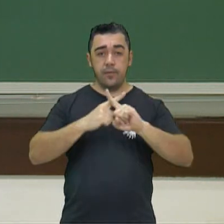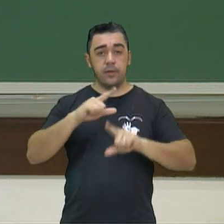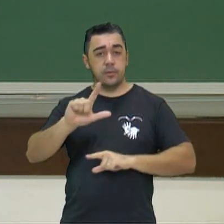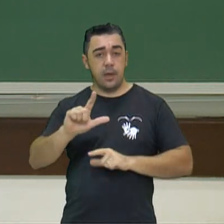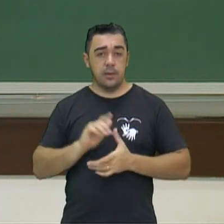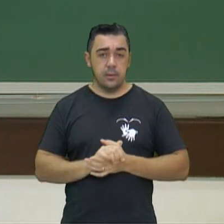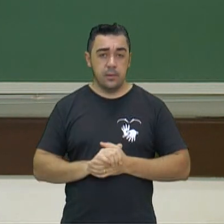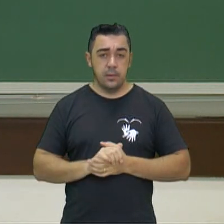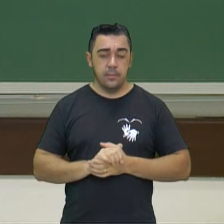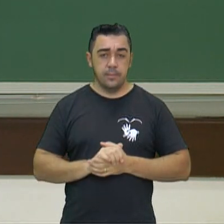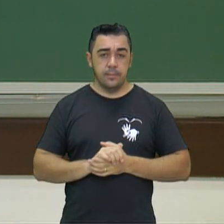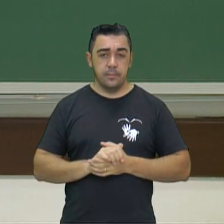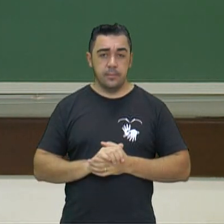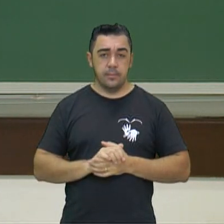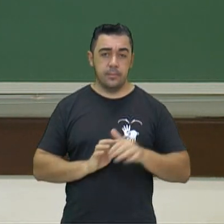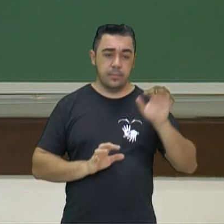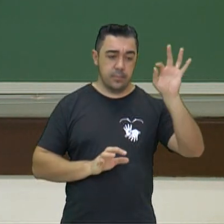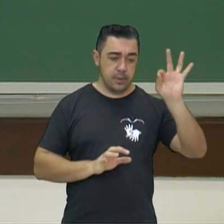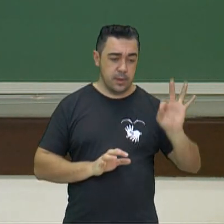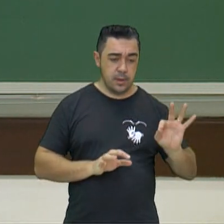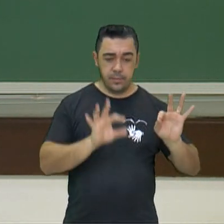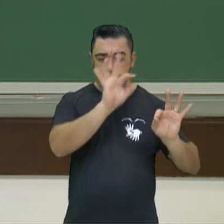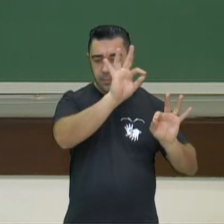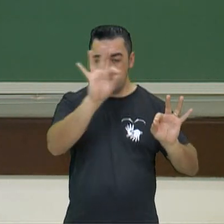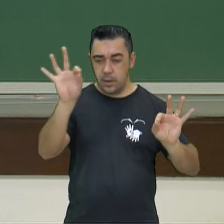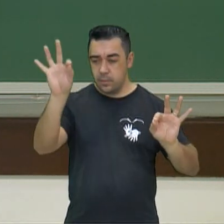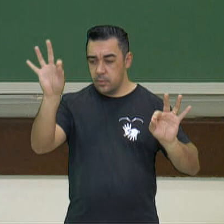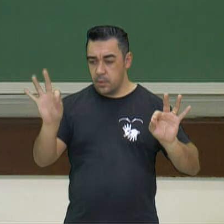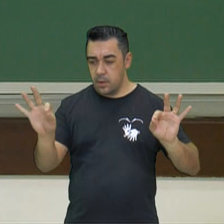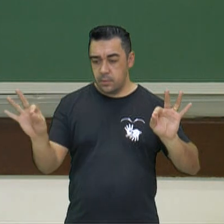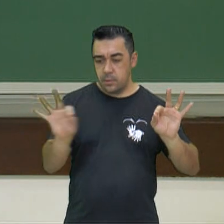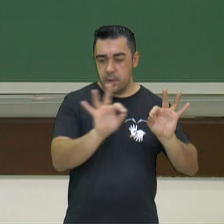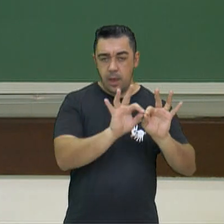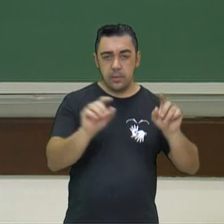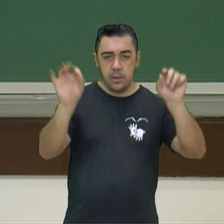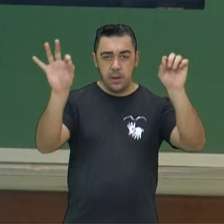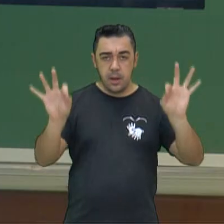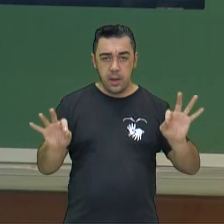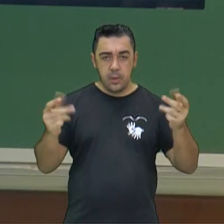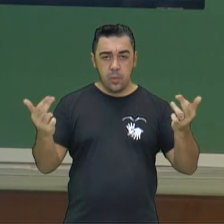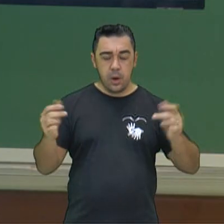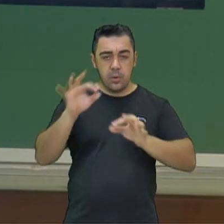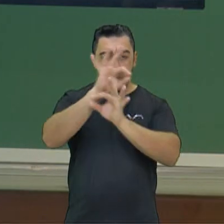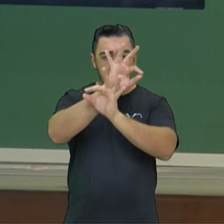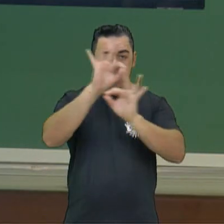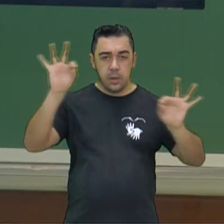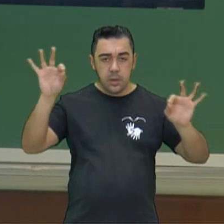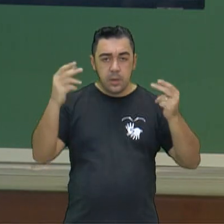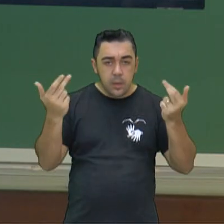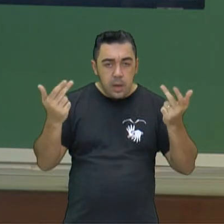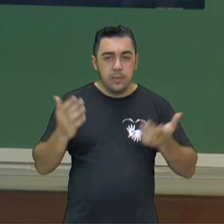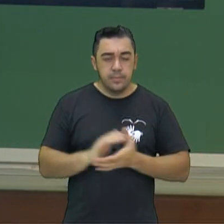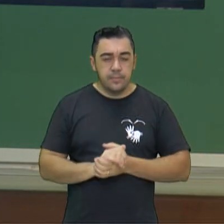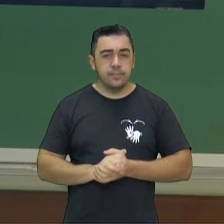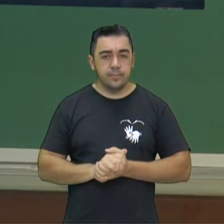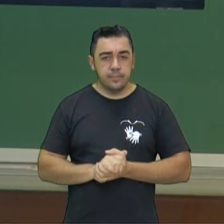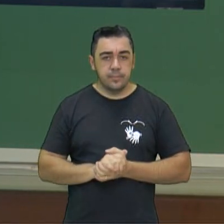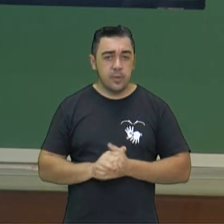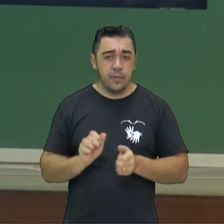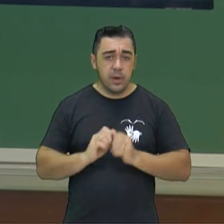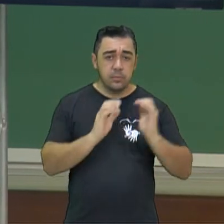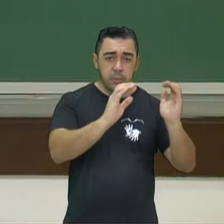como eu tenho lados paralelos de medidas iguais, eu vou fazer o quê? X mais Y, que multiplica X menos